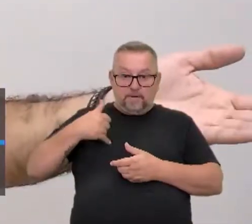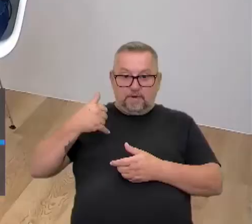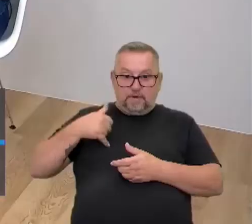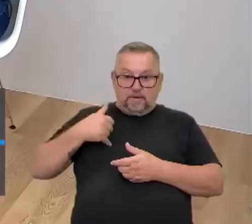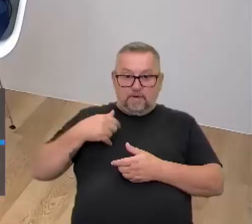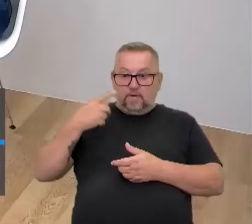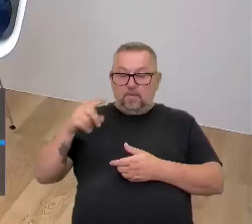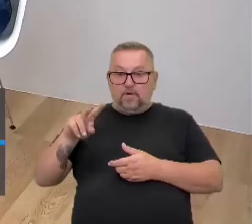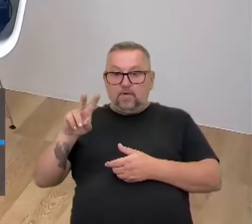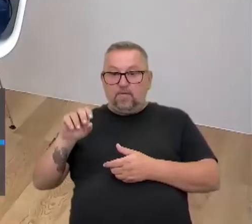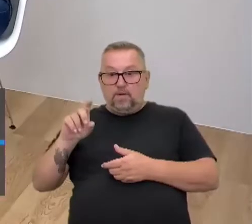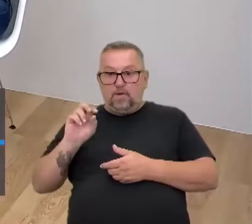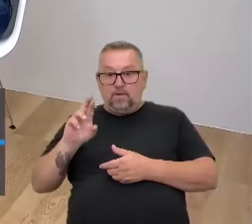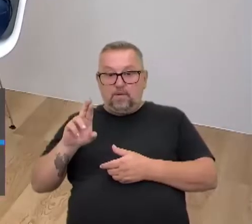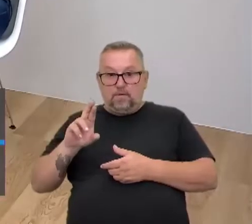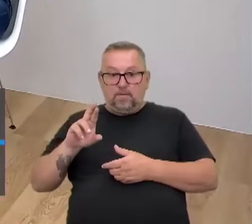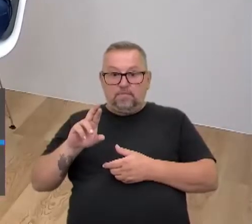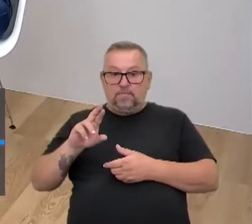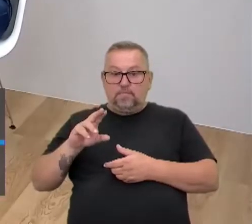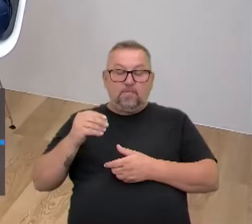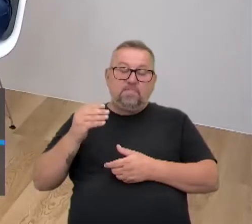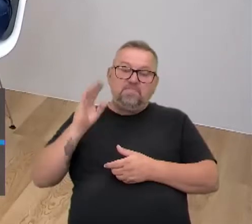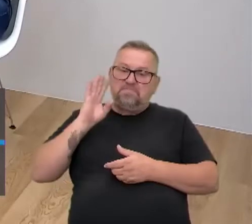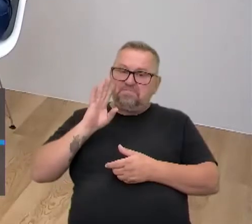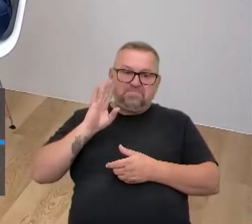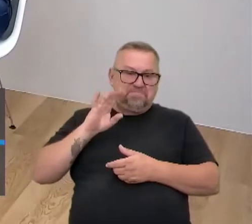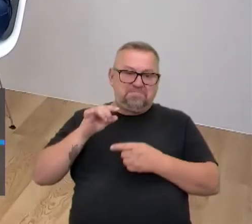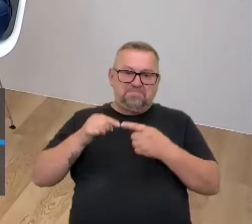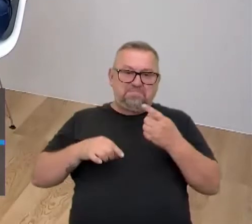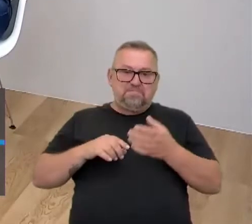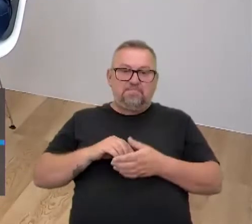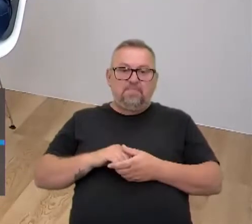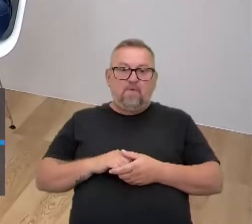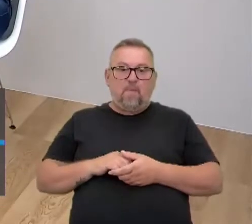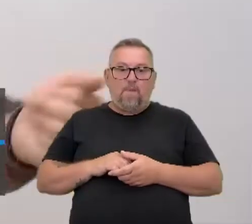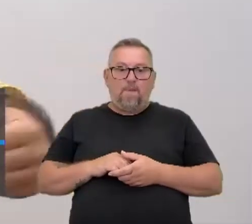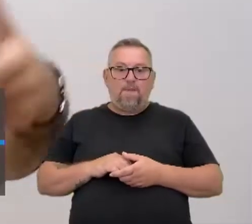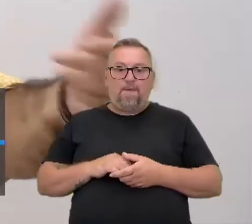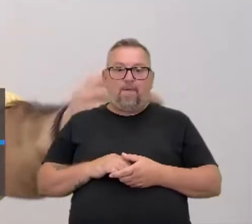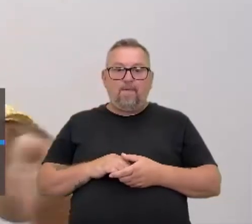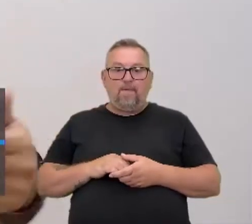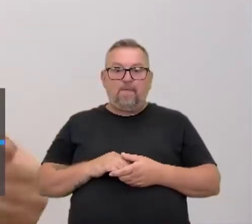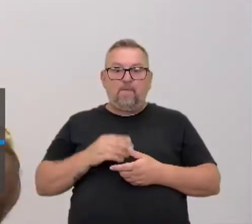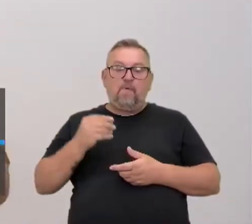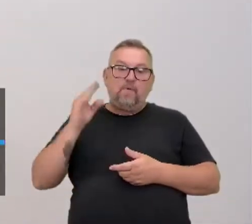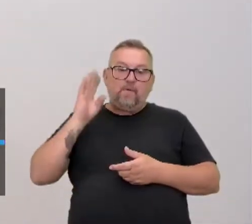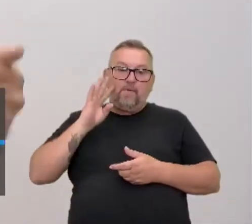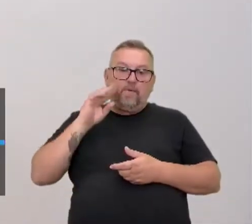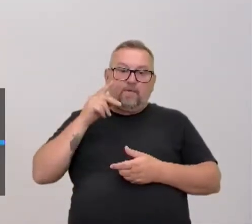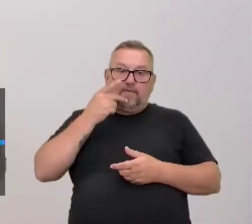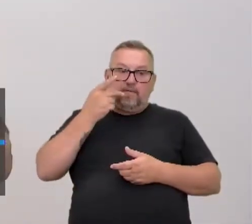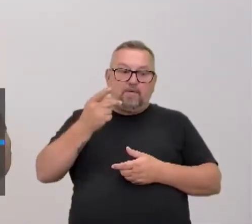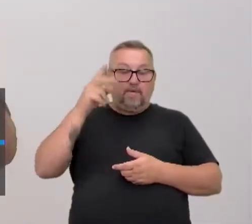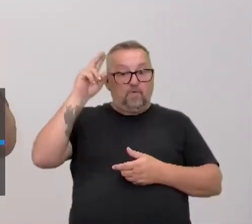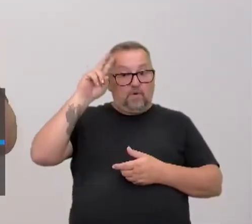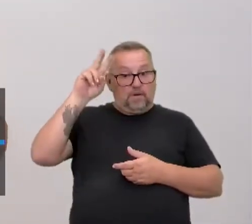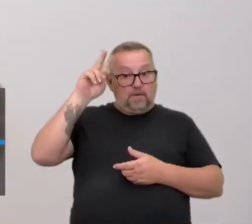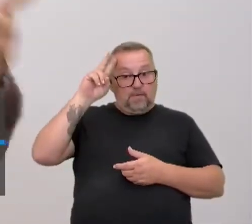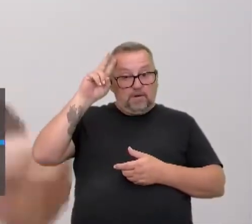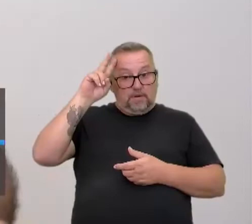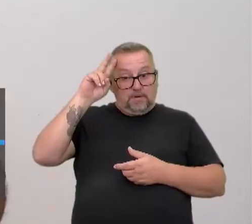dos seus valores, isso pode não ser muito legal. Você acabou de falar de uma forma super, né, historicamente, muito legal que você falou. Historicamente, a